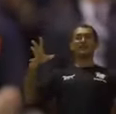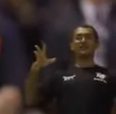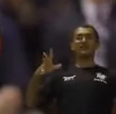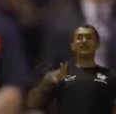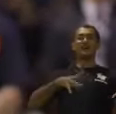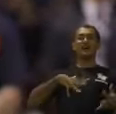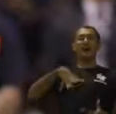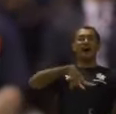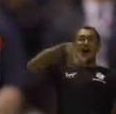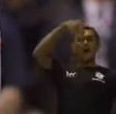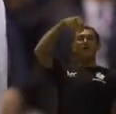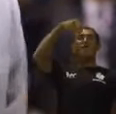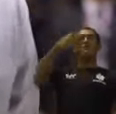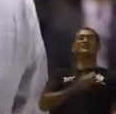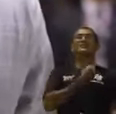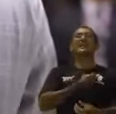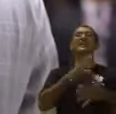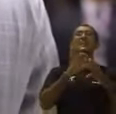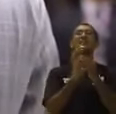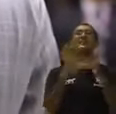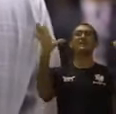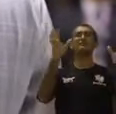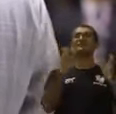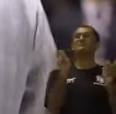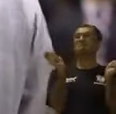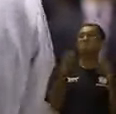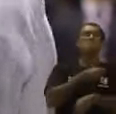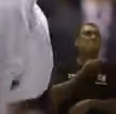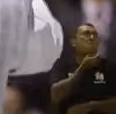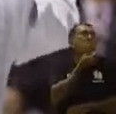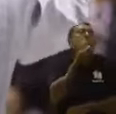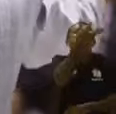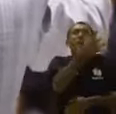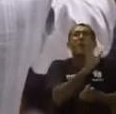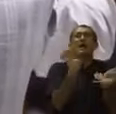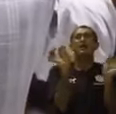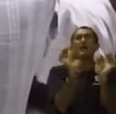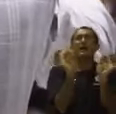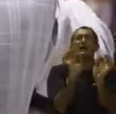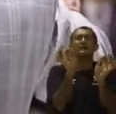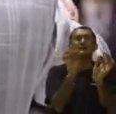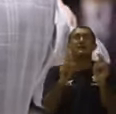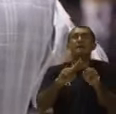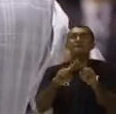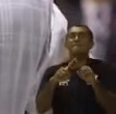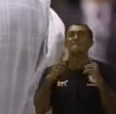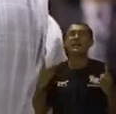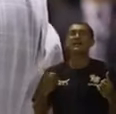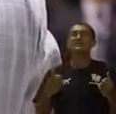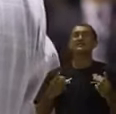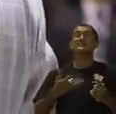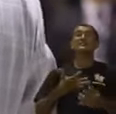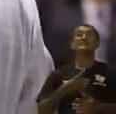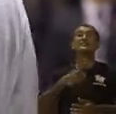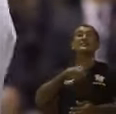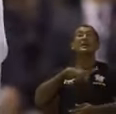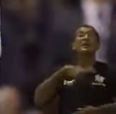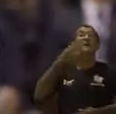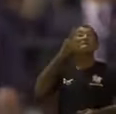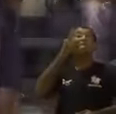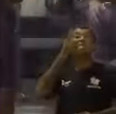está livre. E ainda que não possa verbalizar, há um testemunho no espírito que ecoa